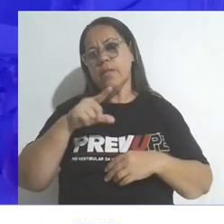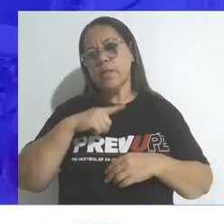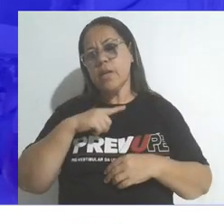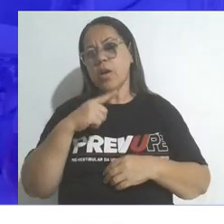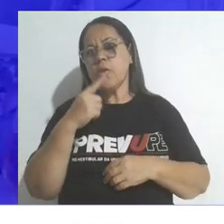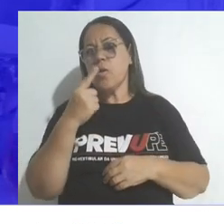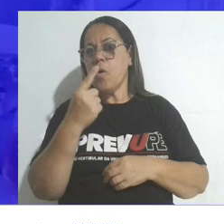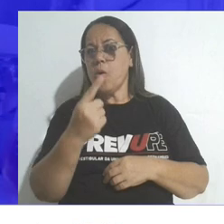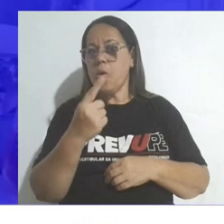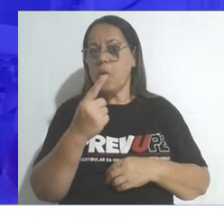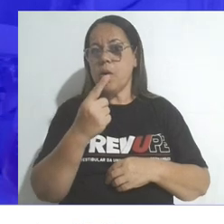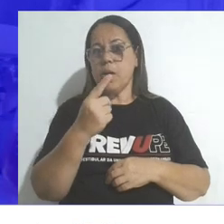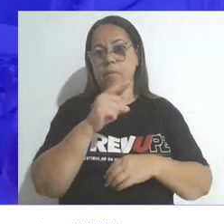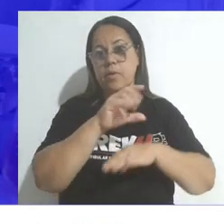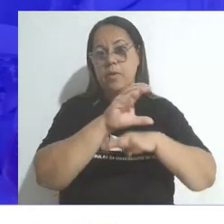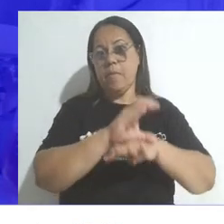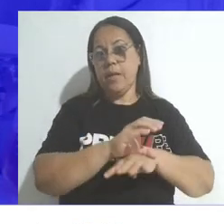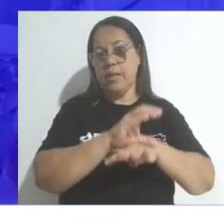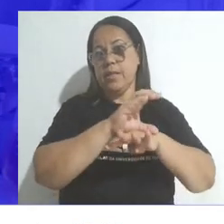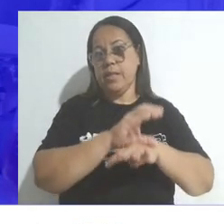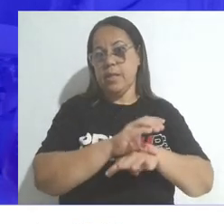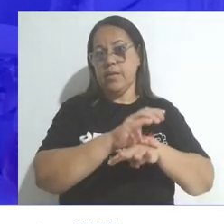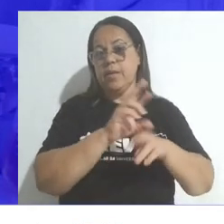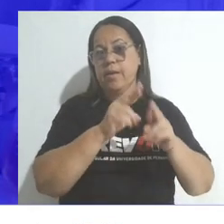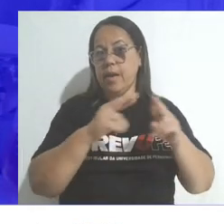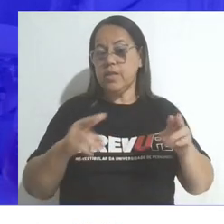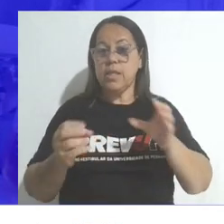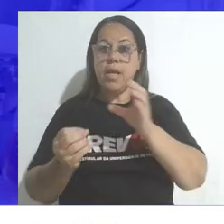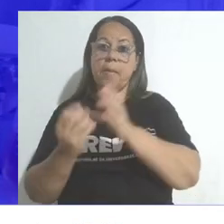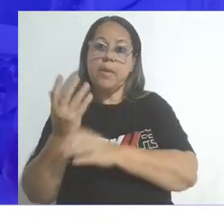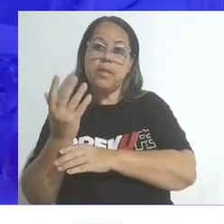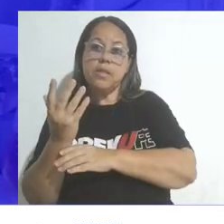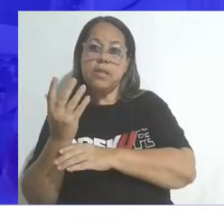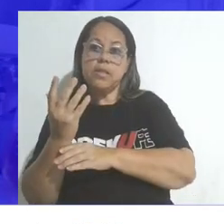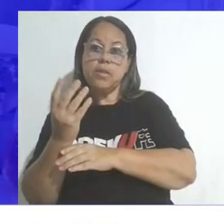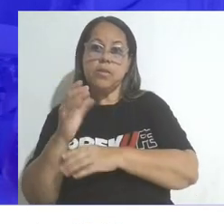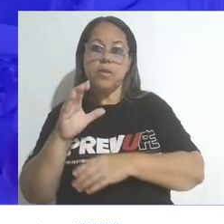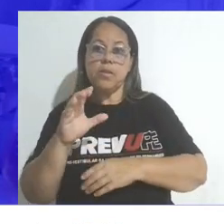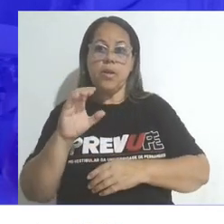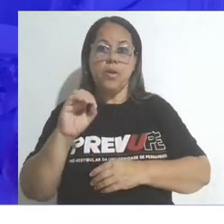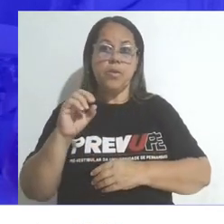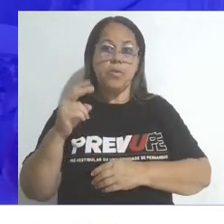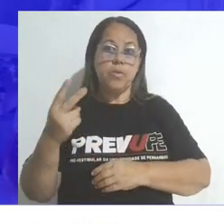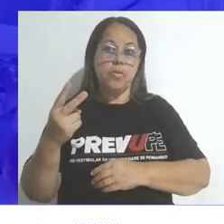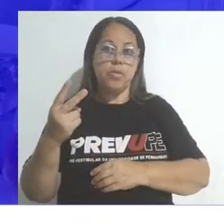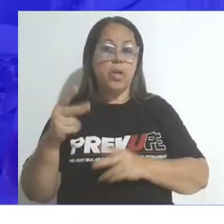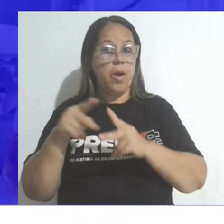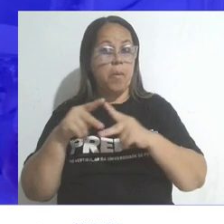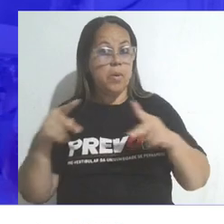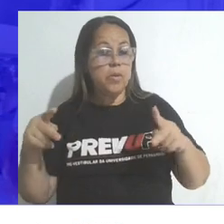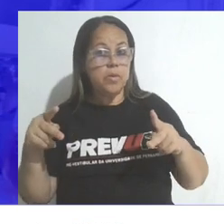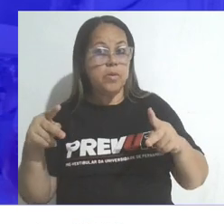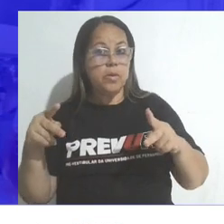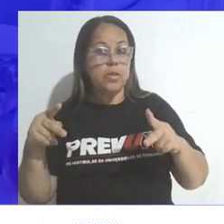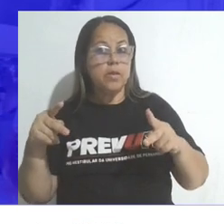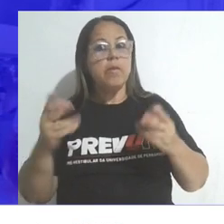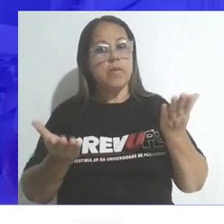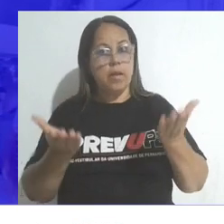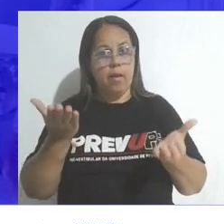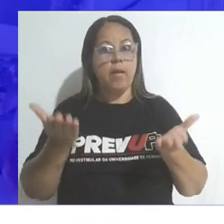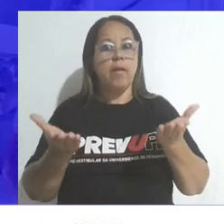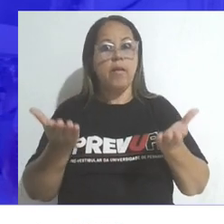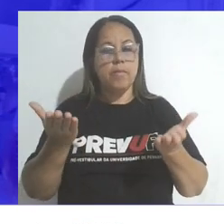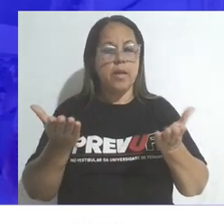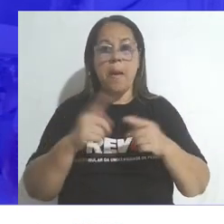um carbono do metano, que é um reagente, aparecendo lá no dióxido de carbono, que é um produto. E esse elemento está